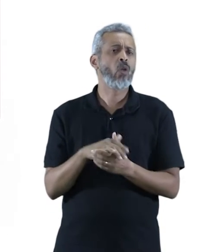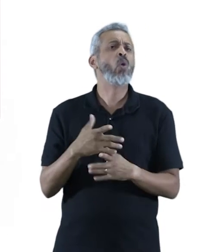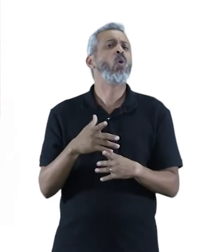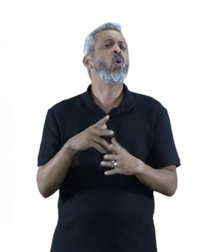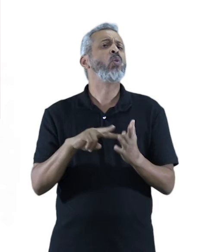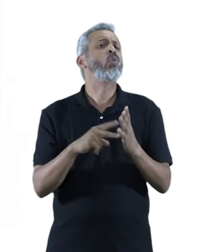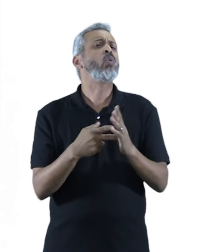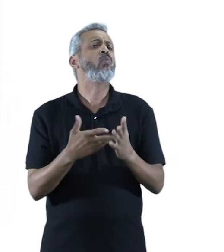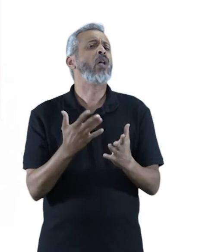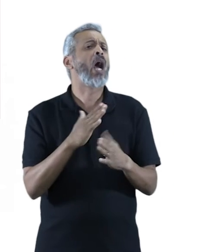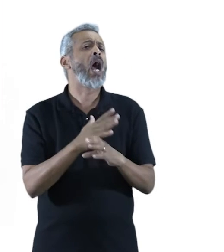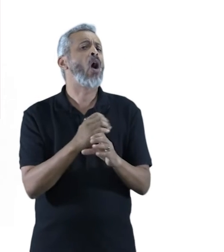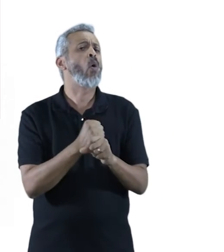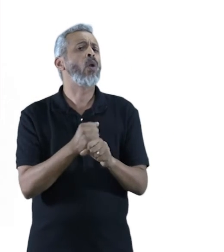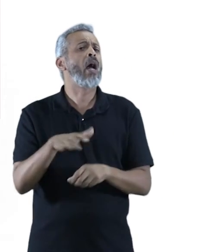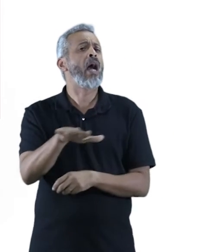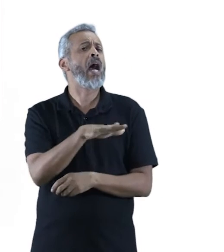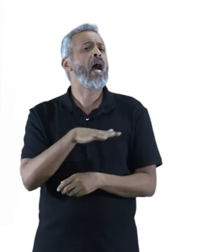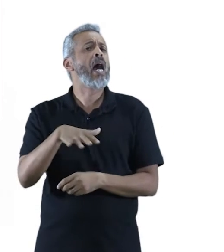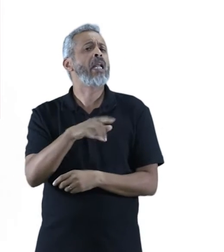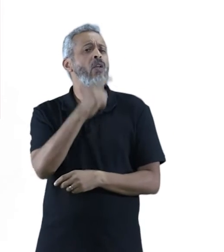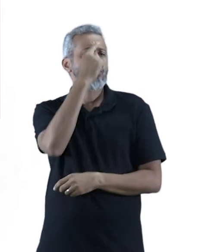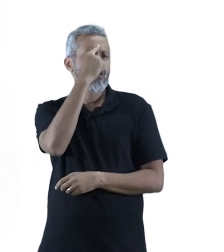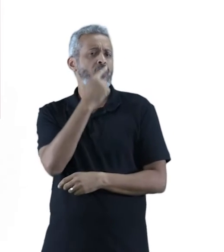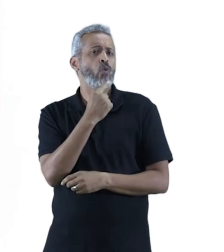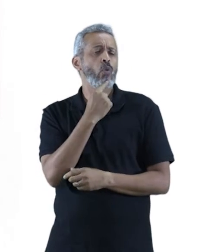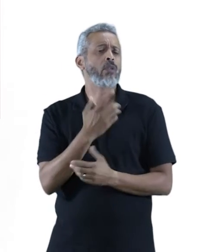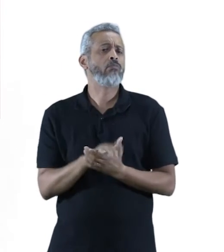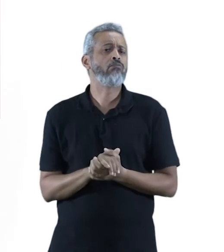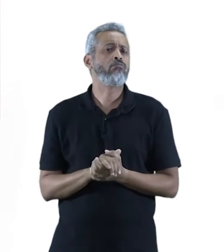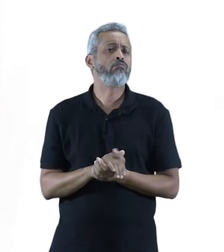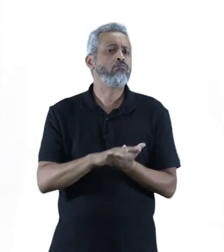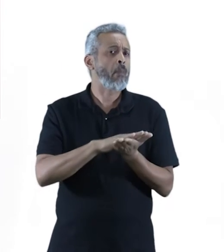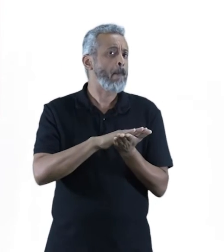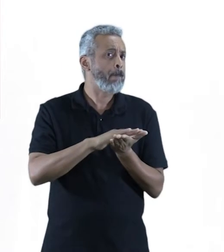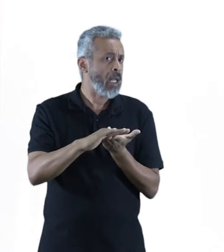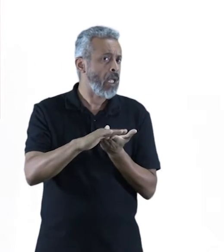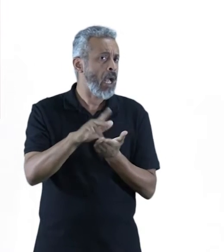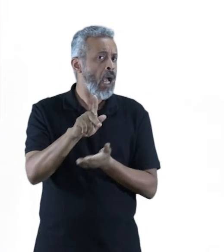significa calcular a área de uma figura plana?